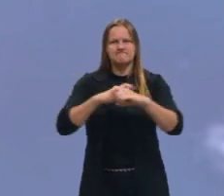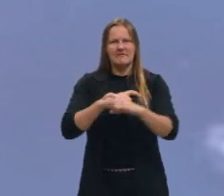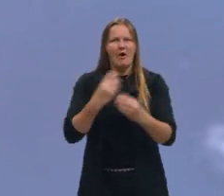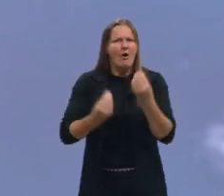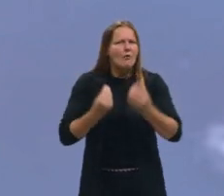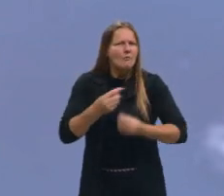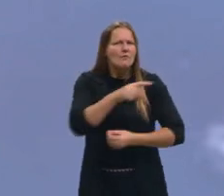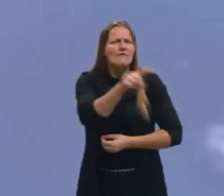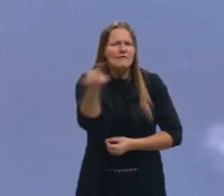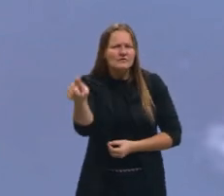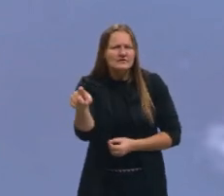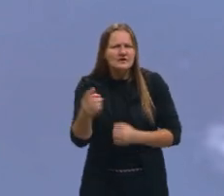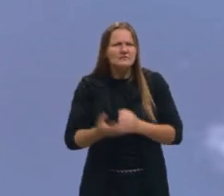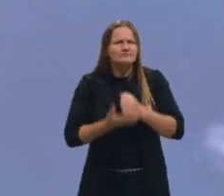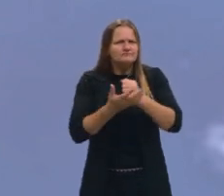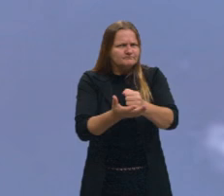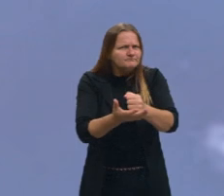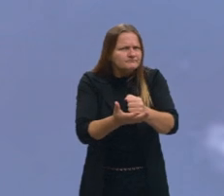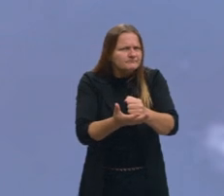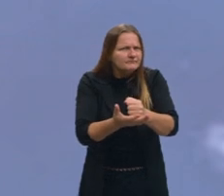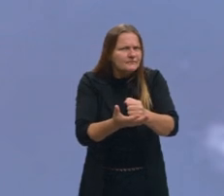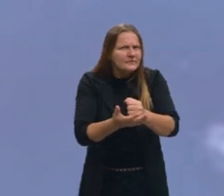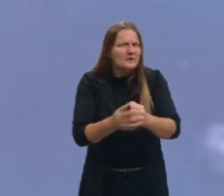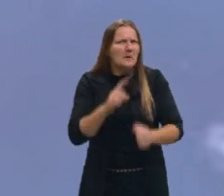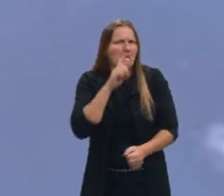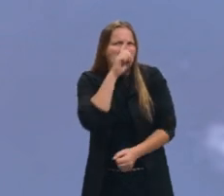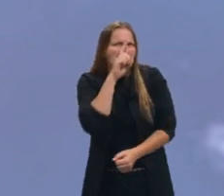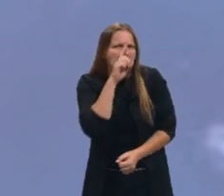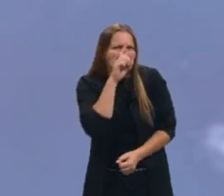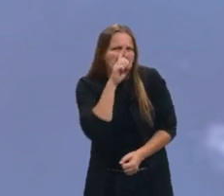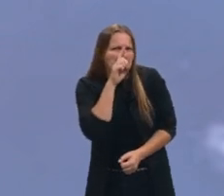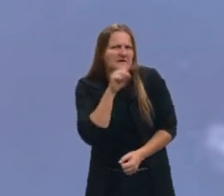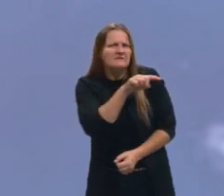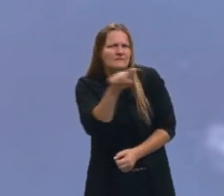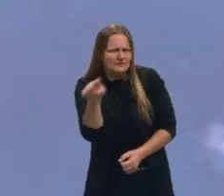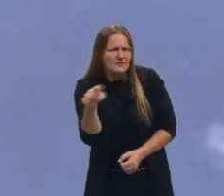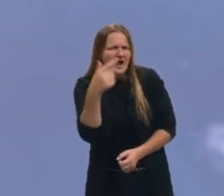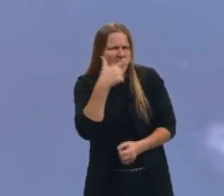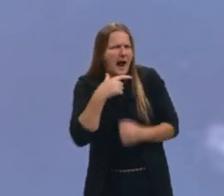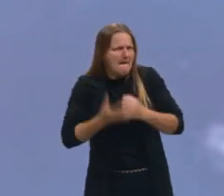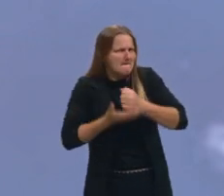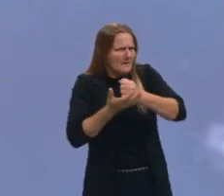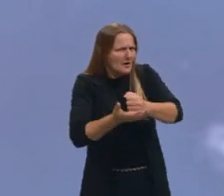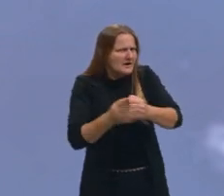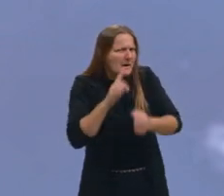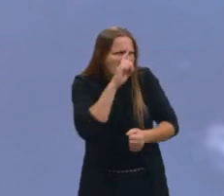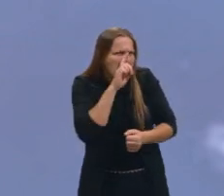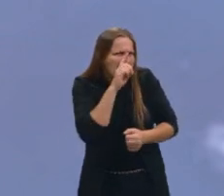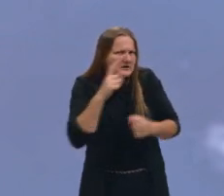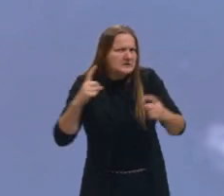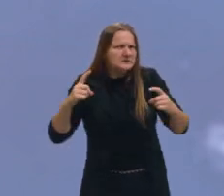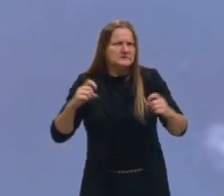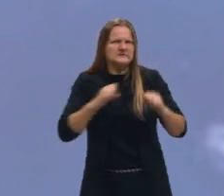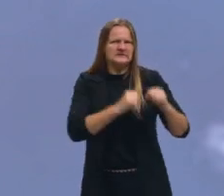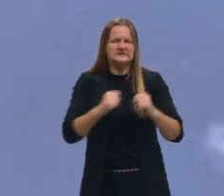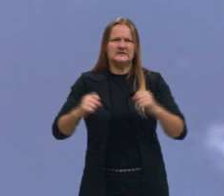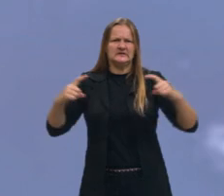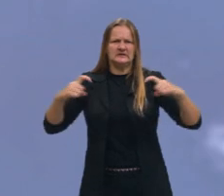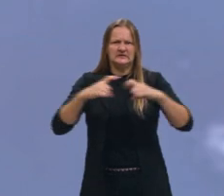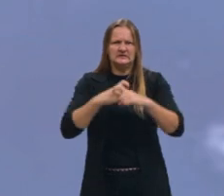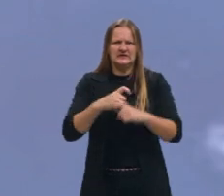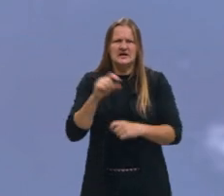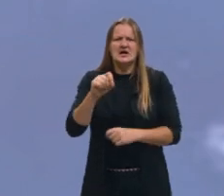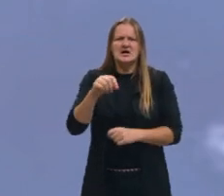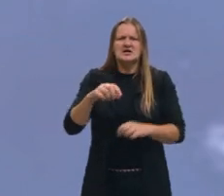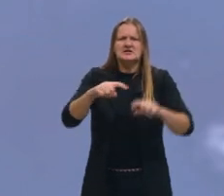você contribui para esse perigo Hum será que você contribui Quem é que tá aí contigo aí